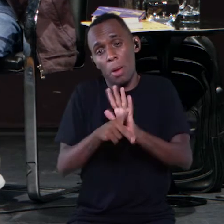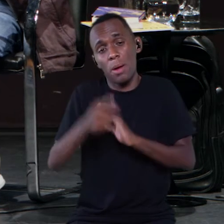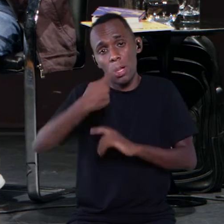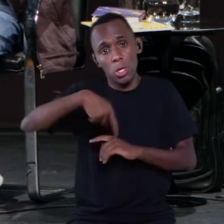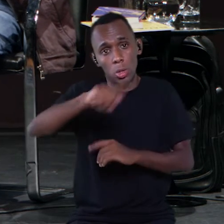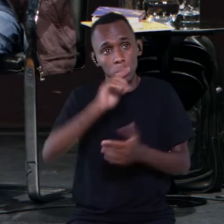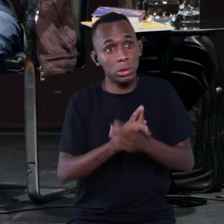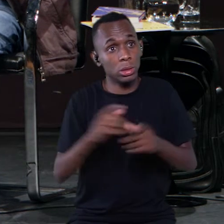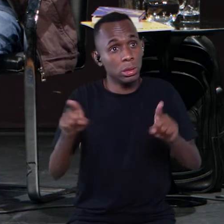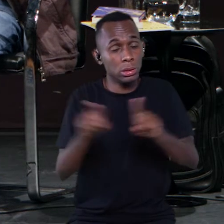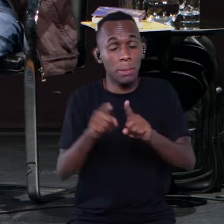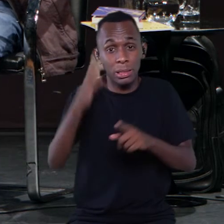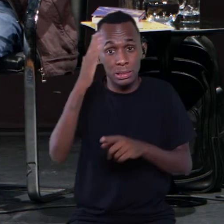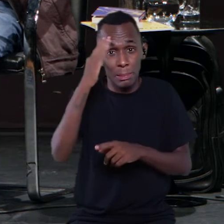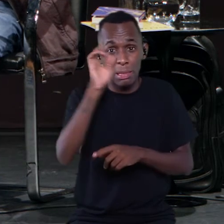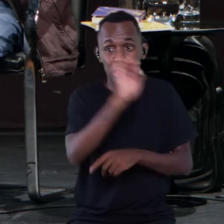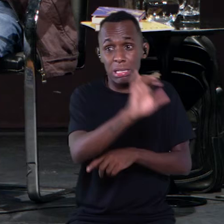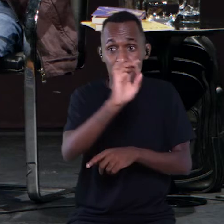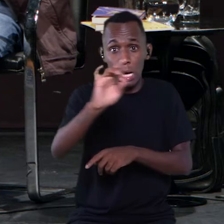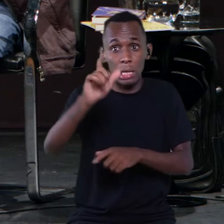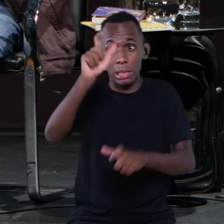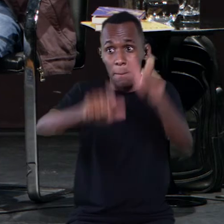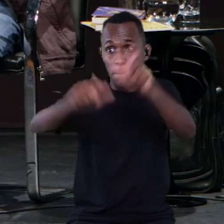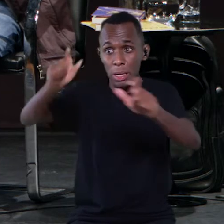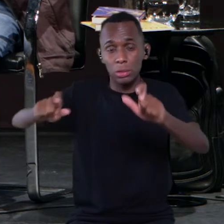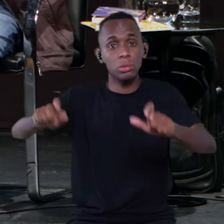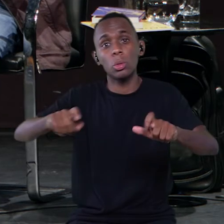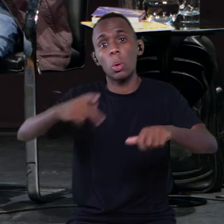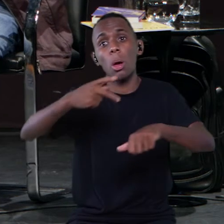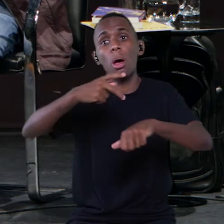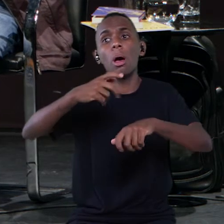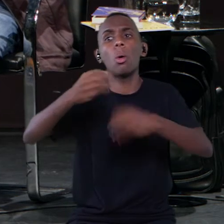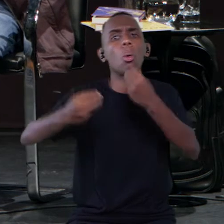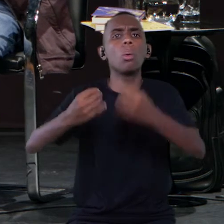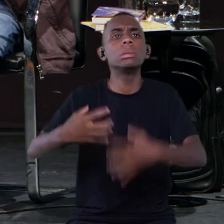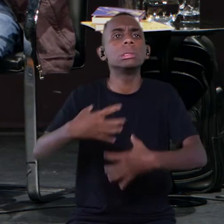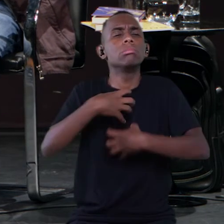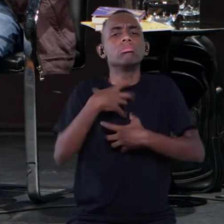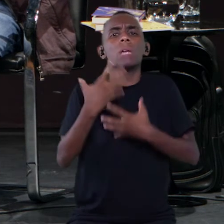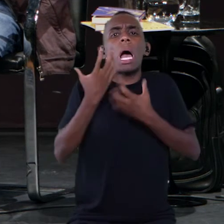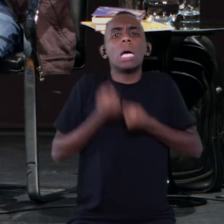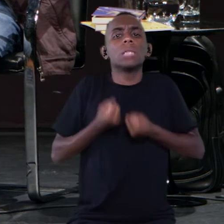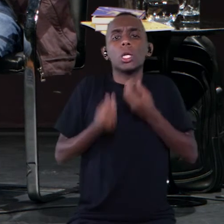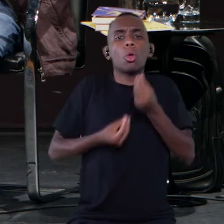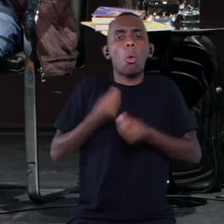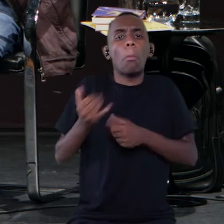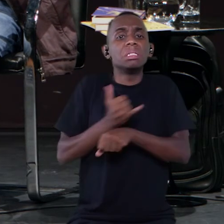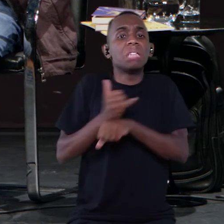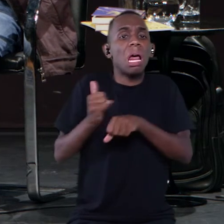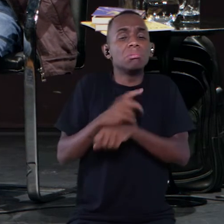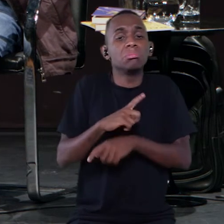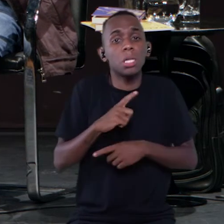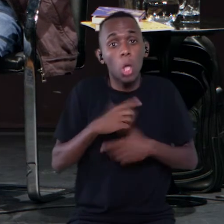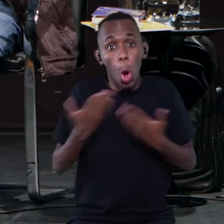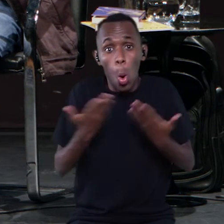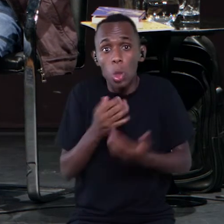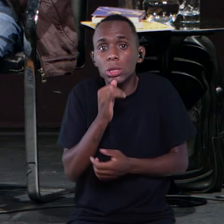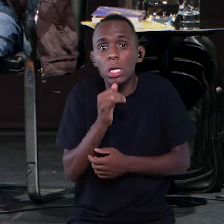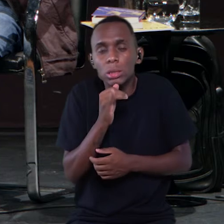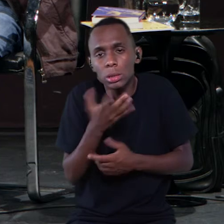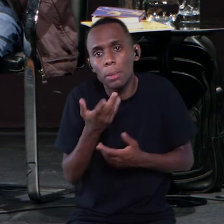Ao mesmo tempo, saber como que cada indivíduo de cada país lida com isso também passa a ser interessante. Como é que hoje, por